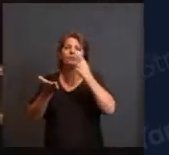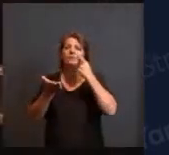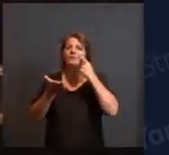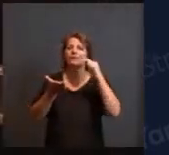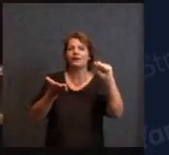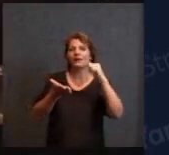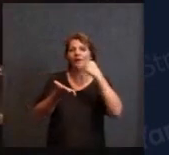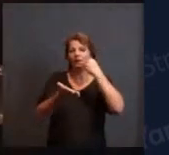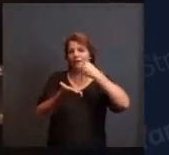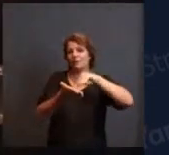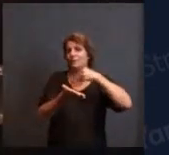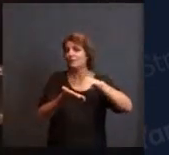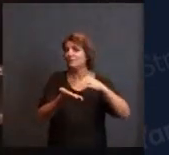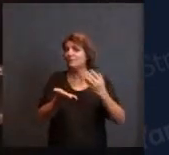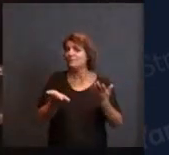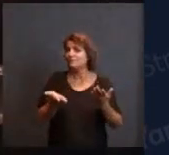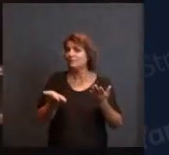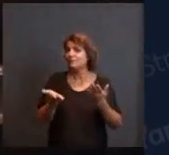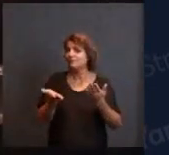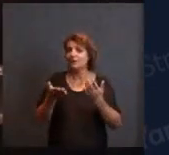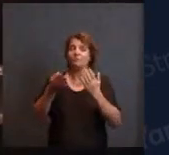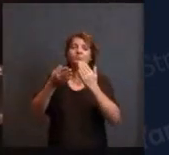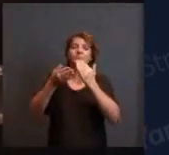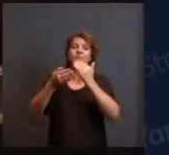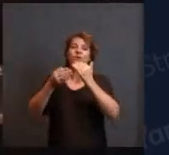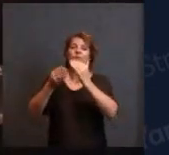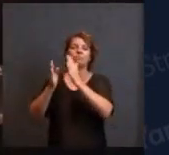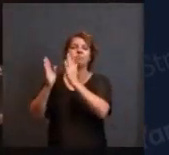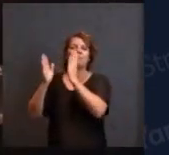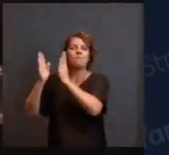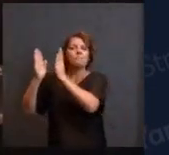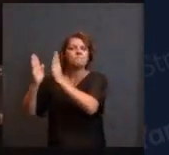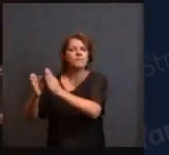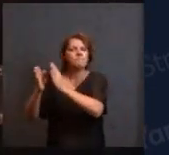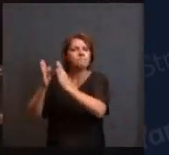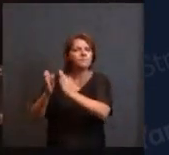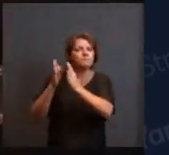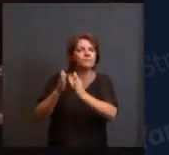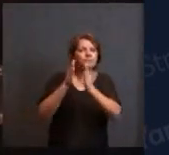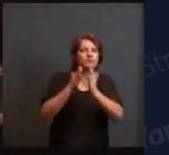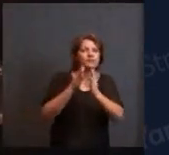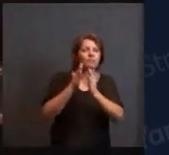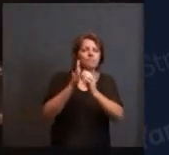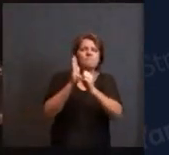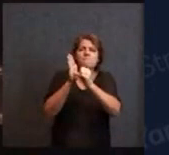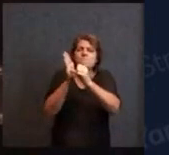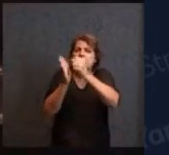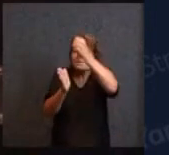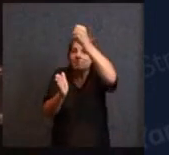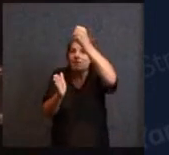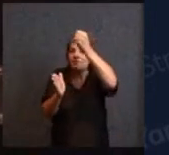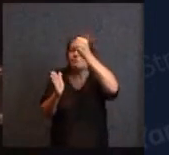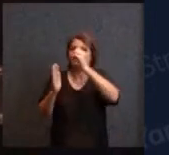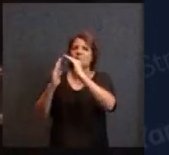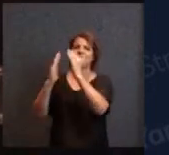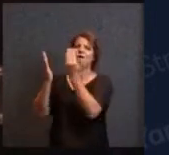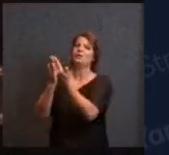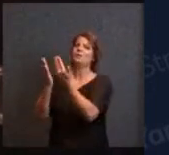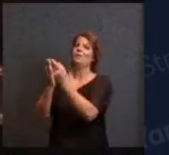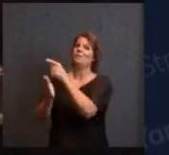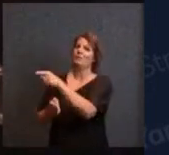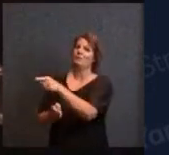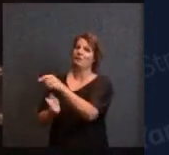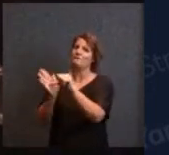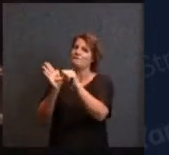observações realizadas em loco, lá no chão da escola. O acompanhamento se efetiva na